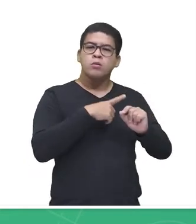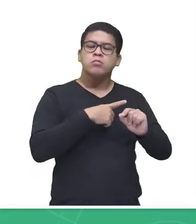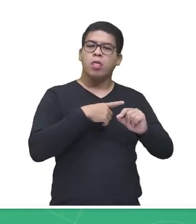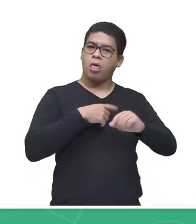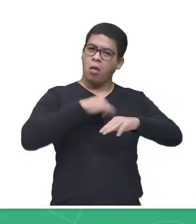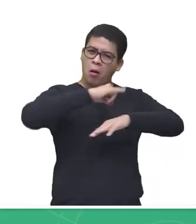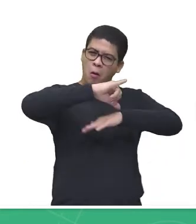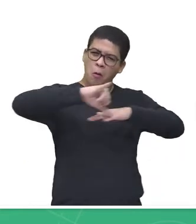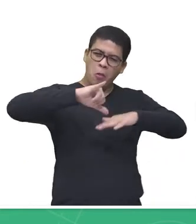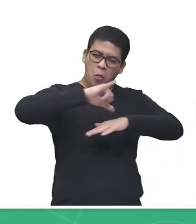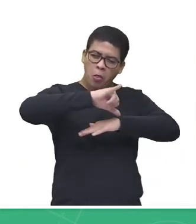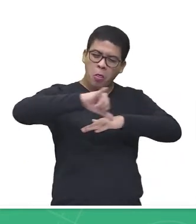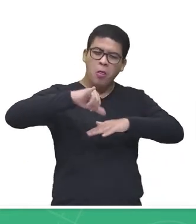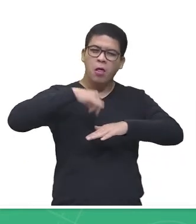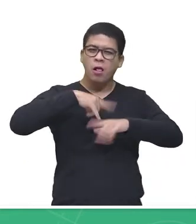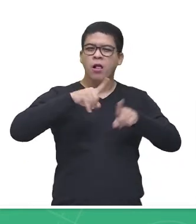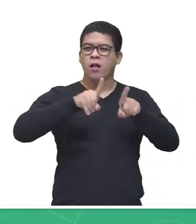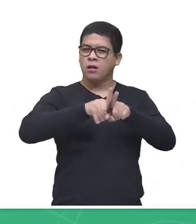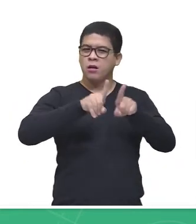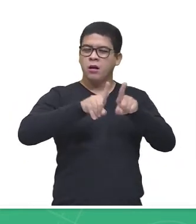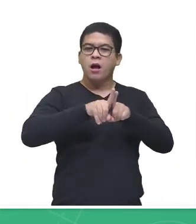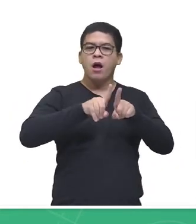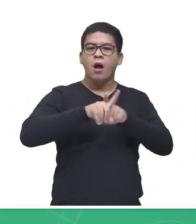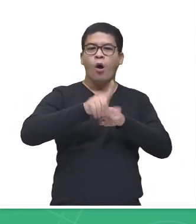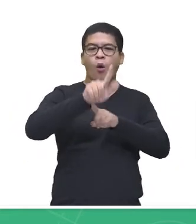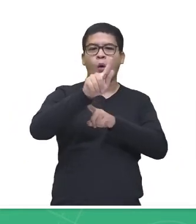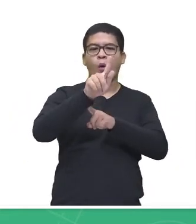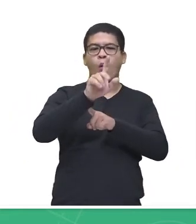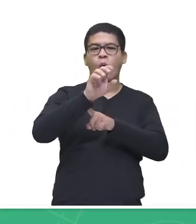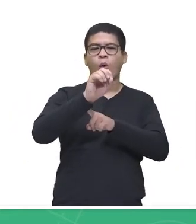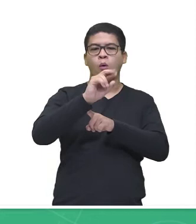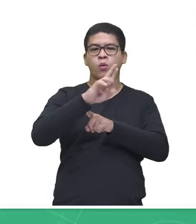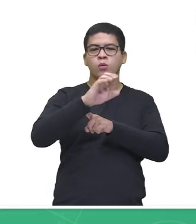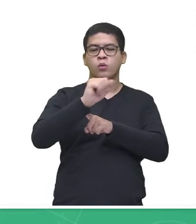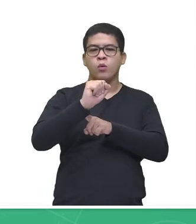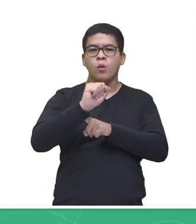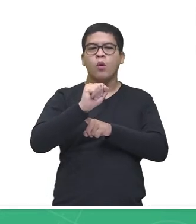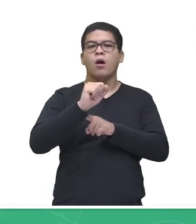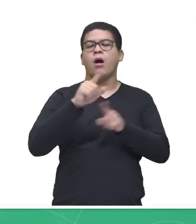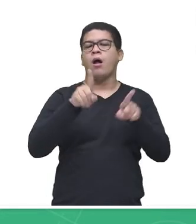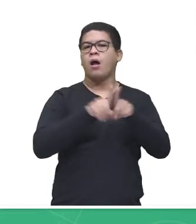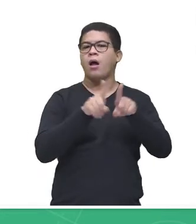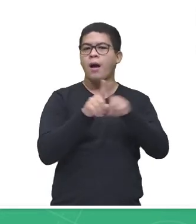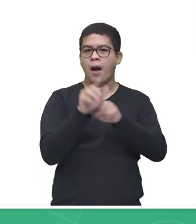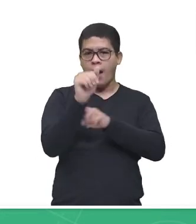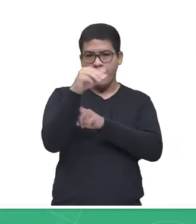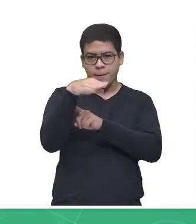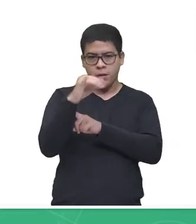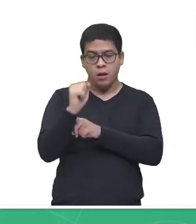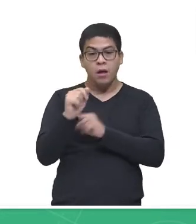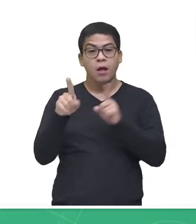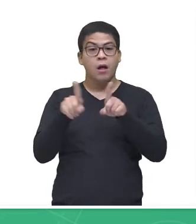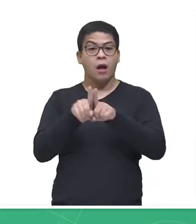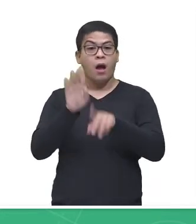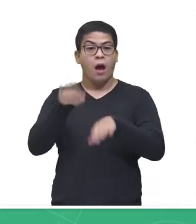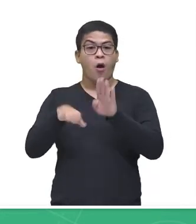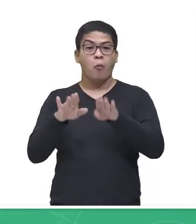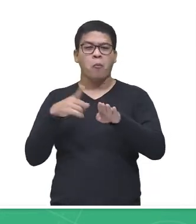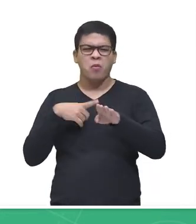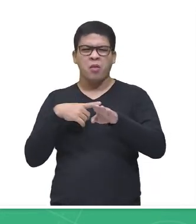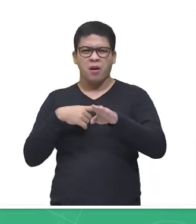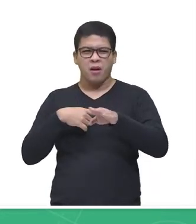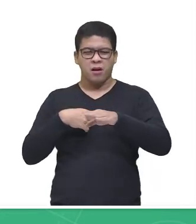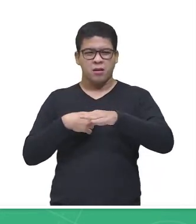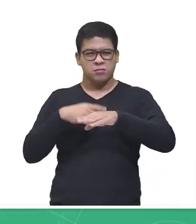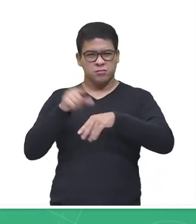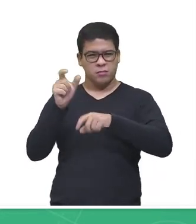uma grande quantidade de enzima que é chamada de catalase, tá? Então, esses são os peroxissomos e essa é a diferença básica dele